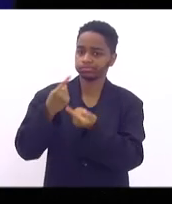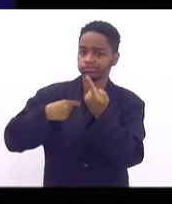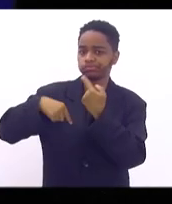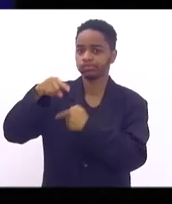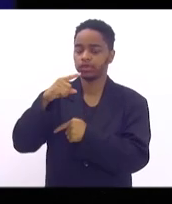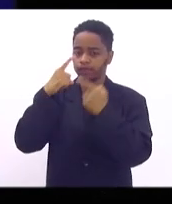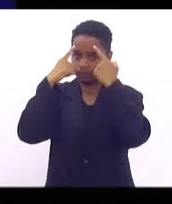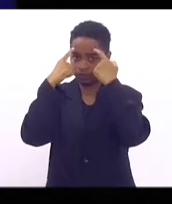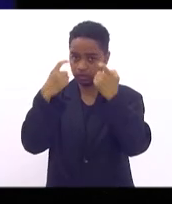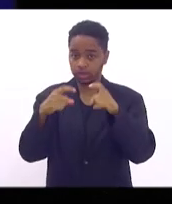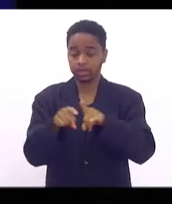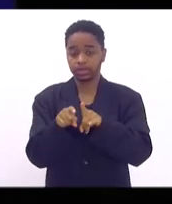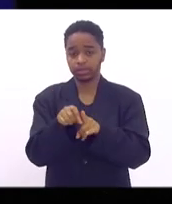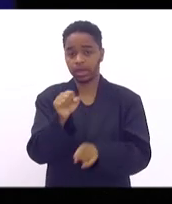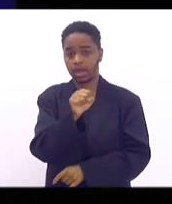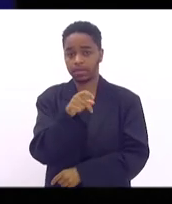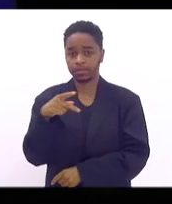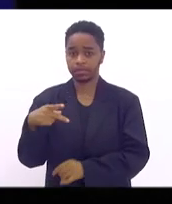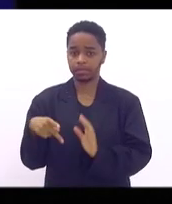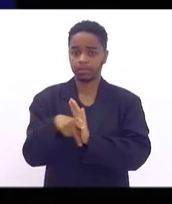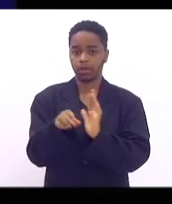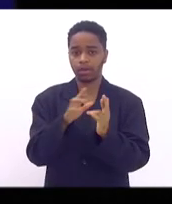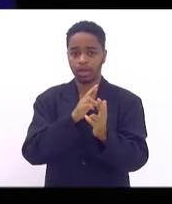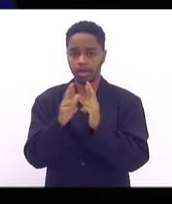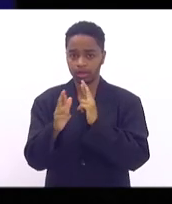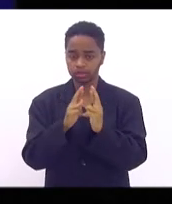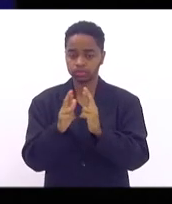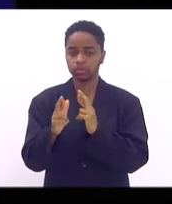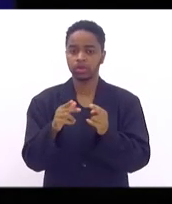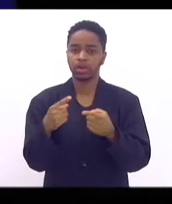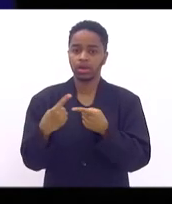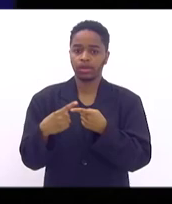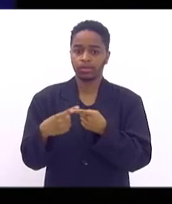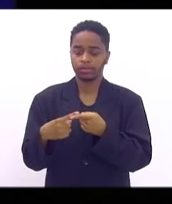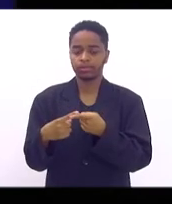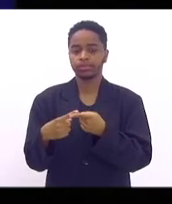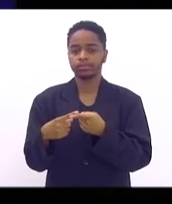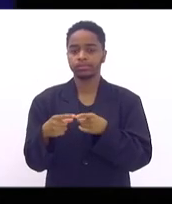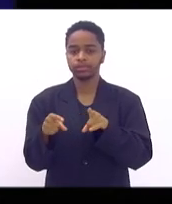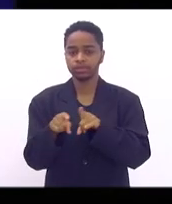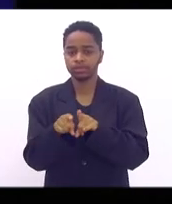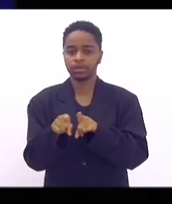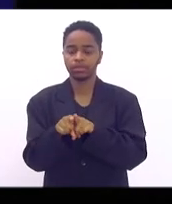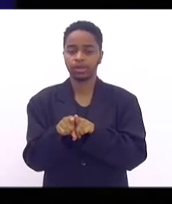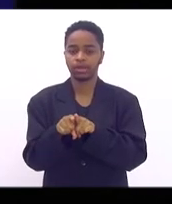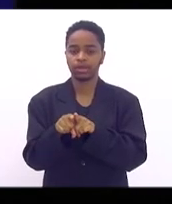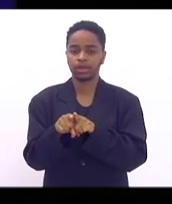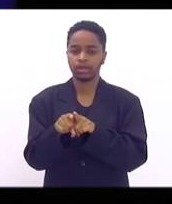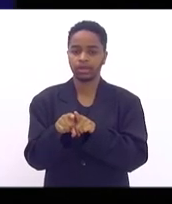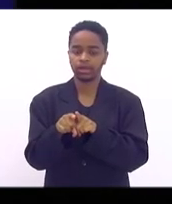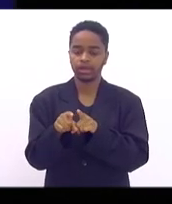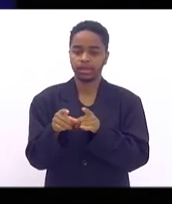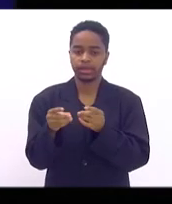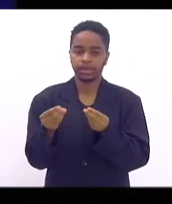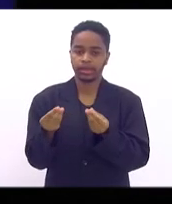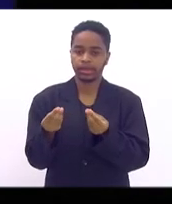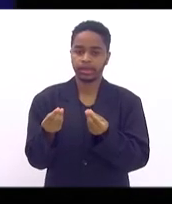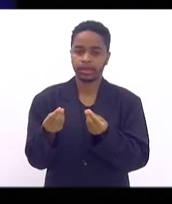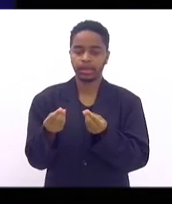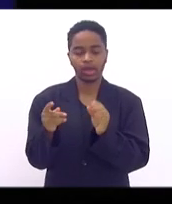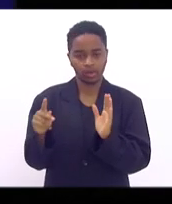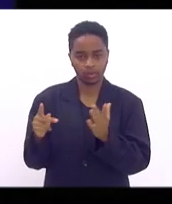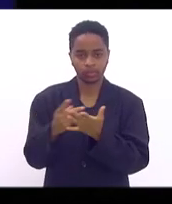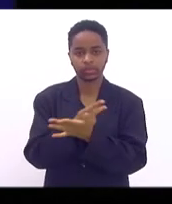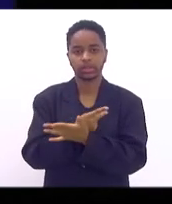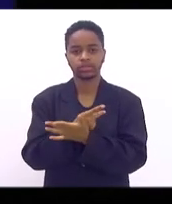Os aplicativos de relacionamento, né, como meio de acesso para promoção de abusos